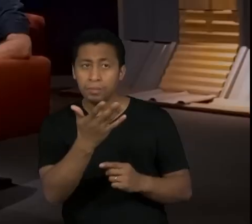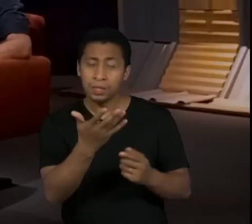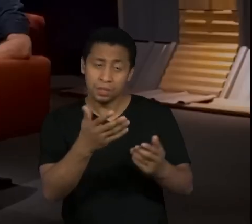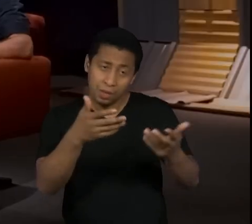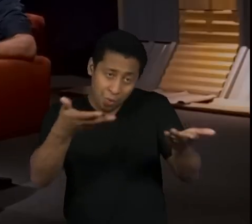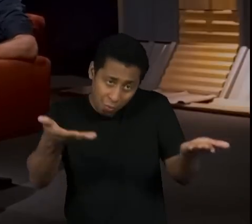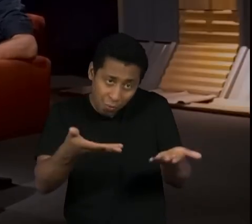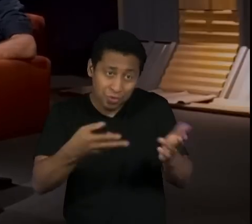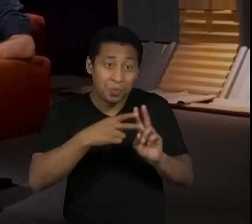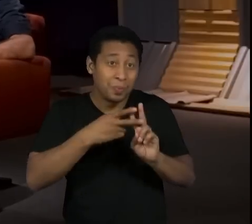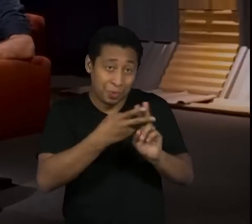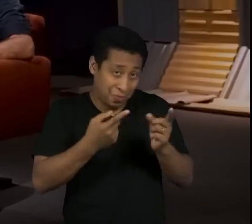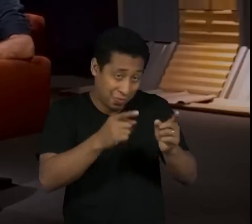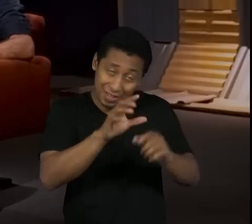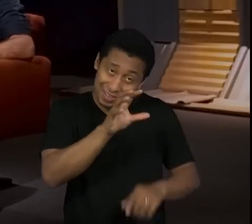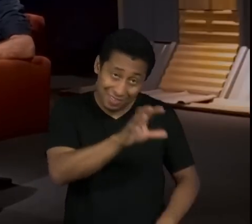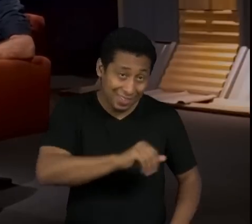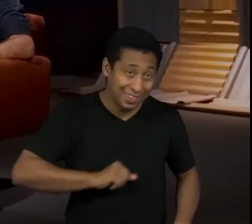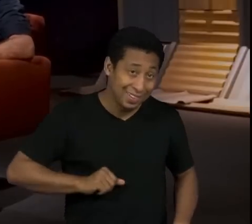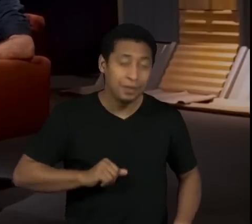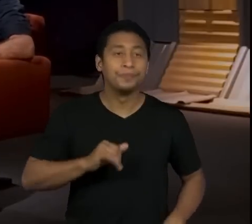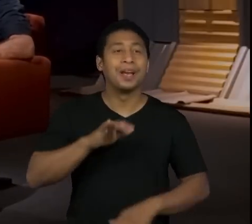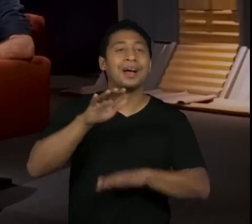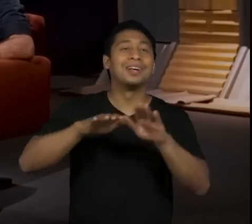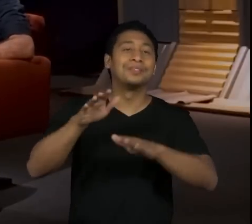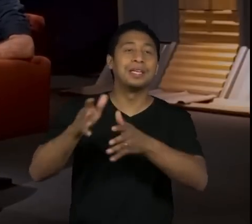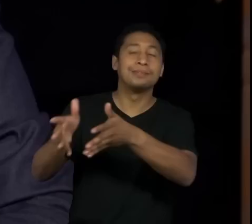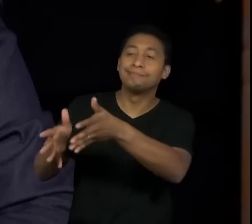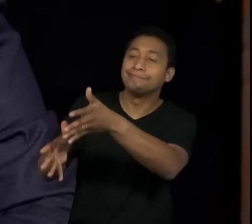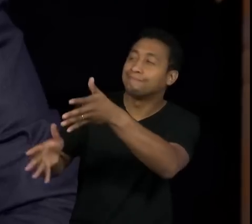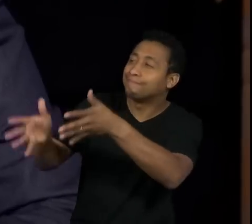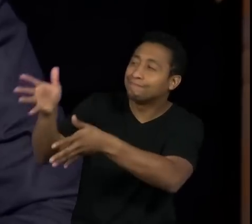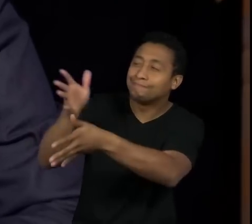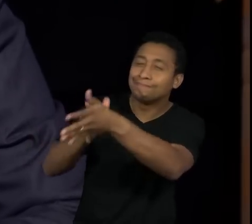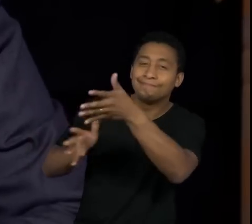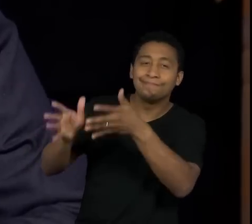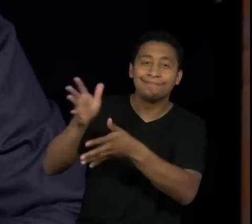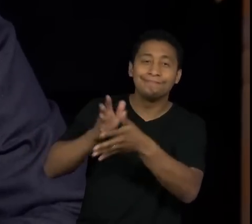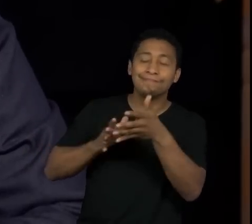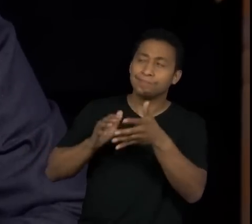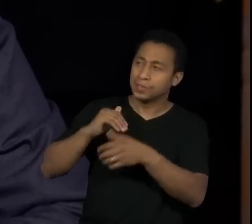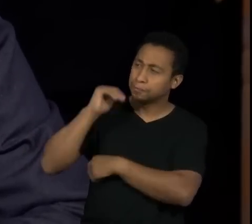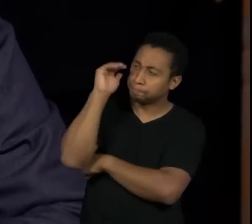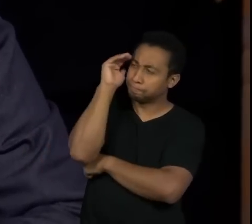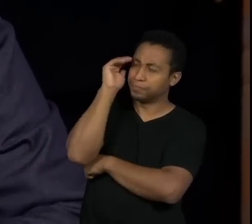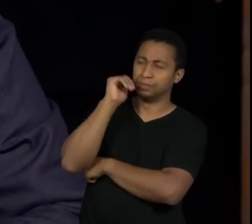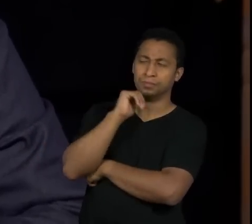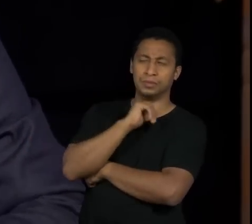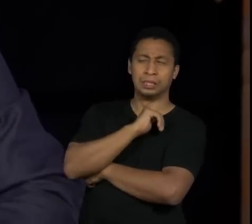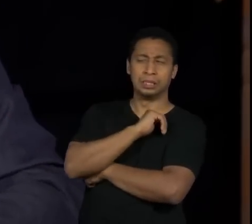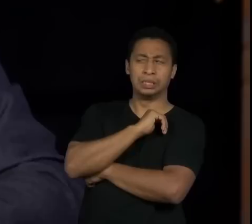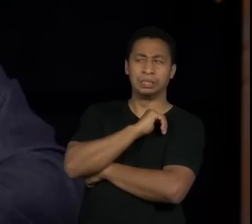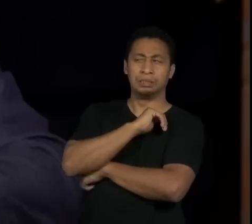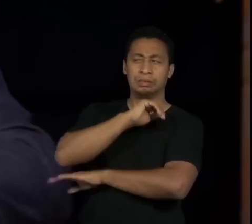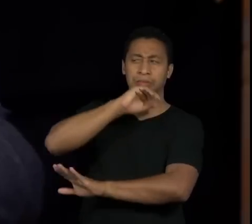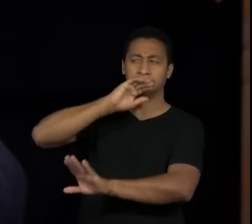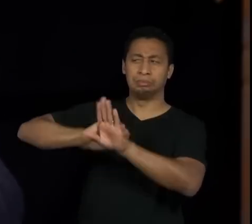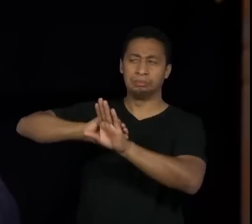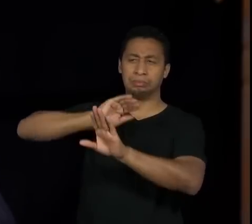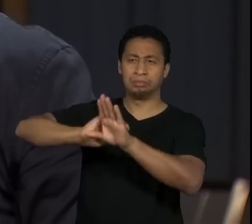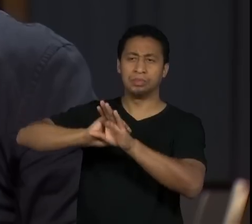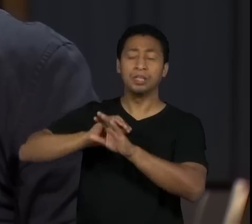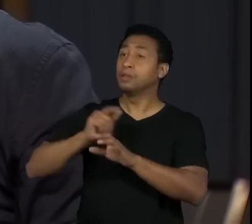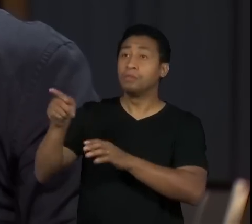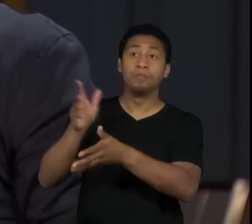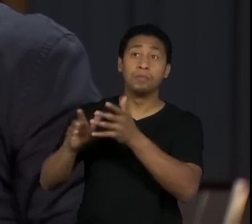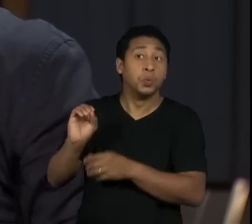drama. Porque às vezes as pessoas ouvem coisas que nós não falamos, né? Como lidar com isso?